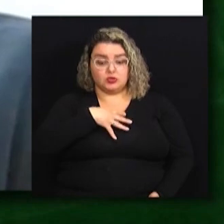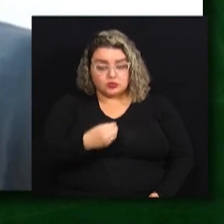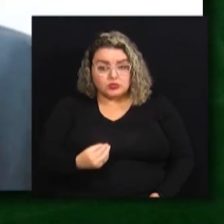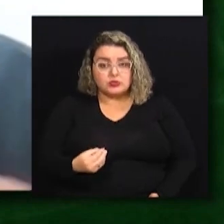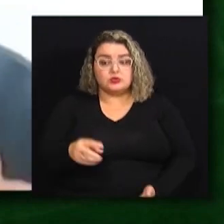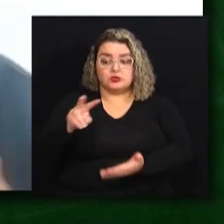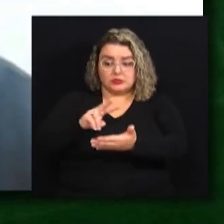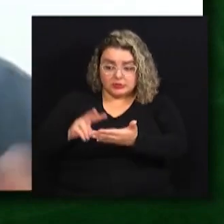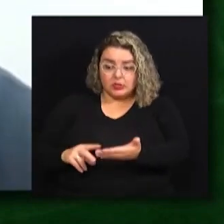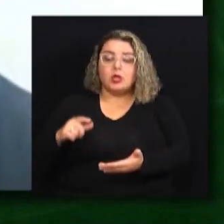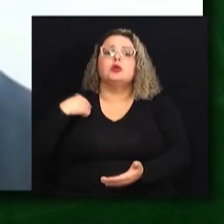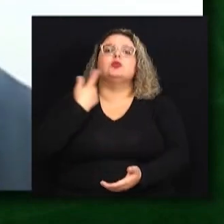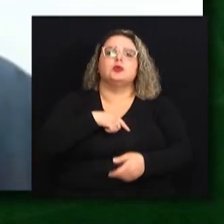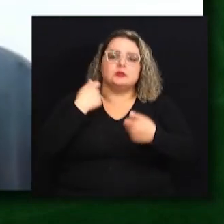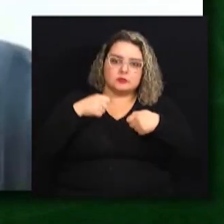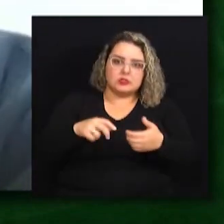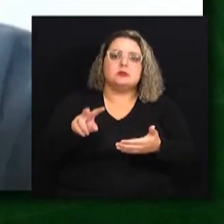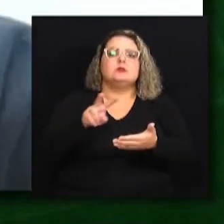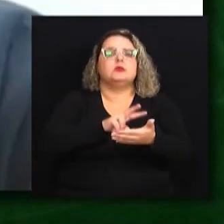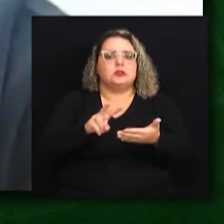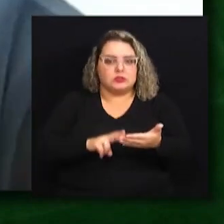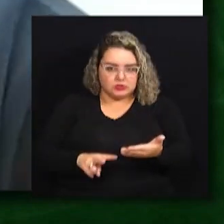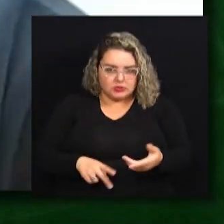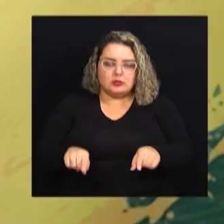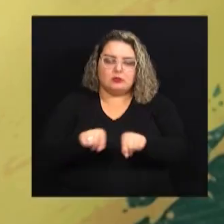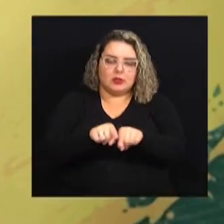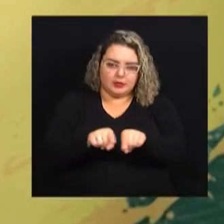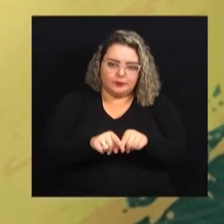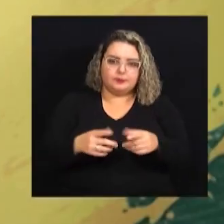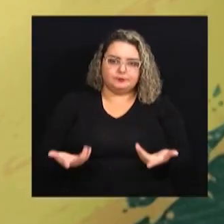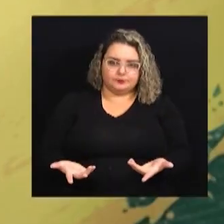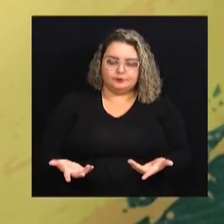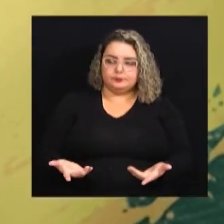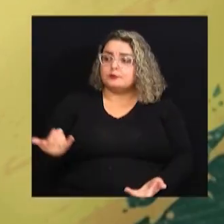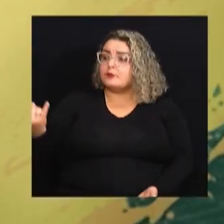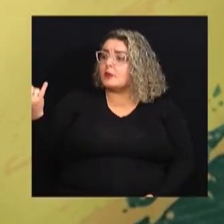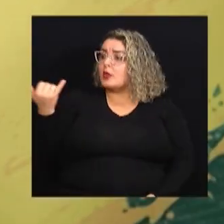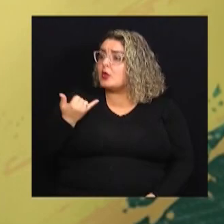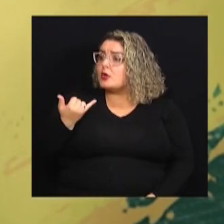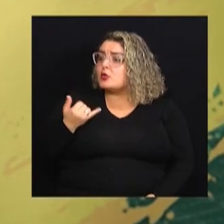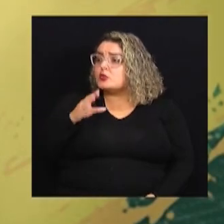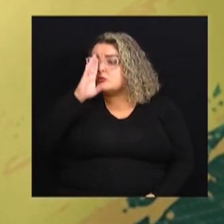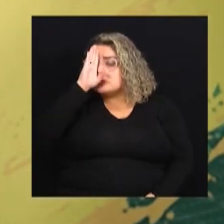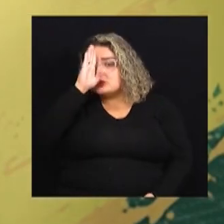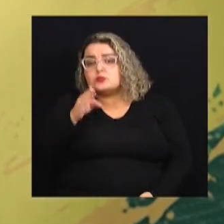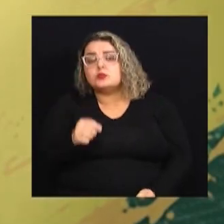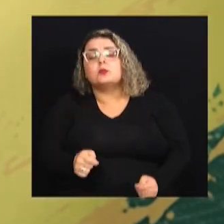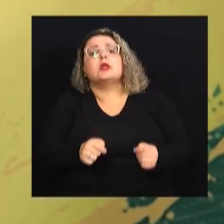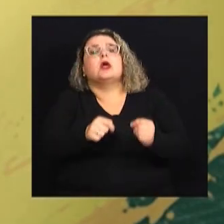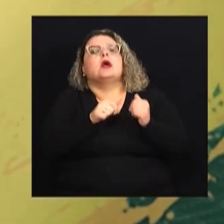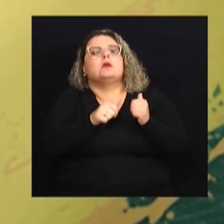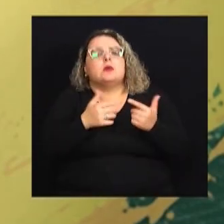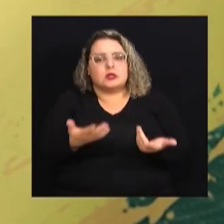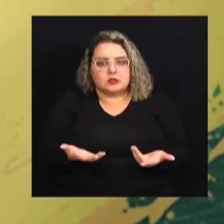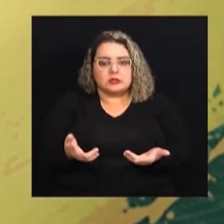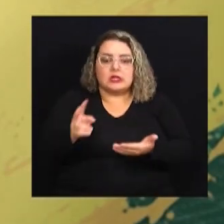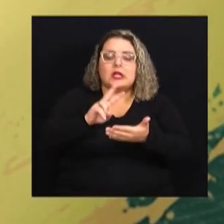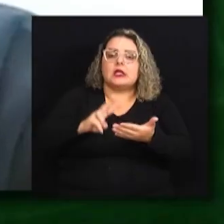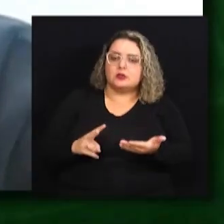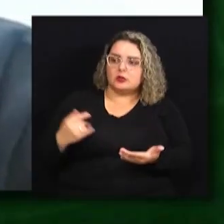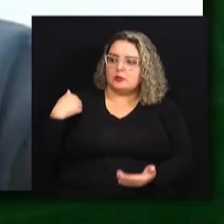conseguiu colocar a equipe de São José à frente, liderou o quarto set e fechou em